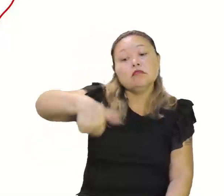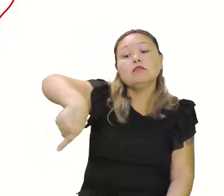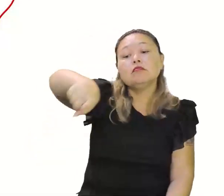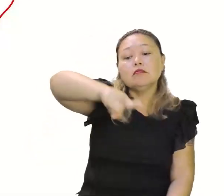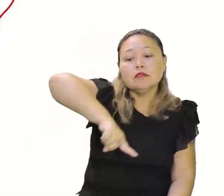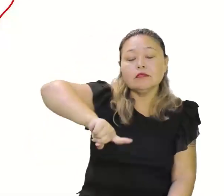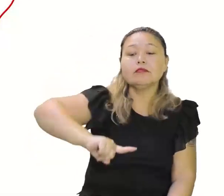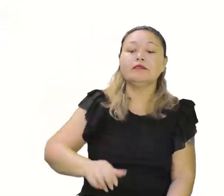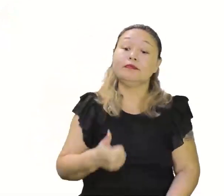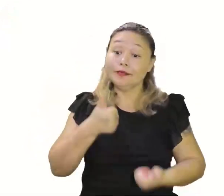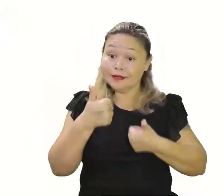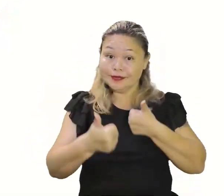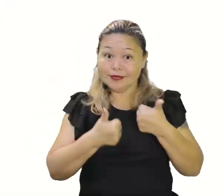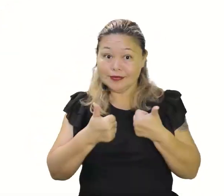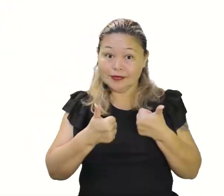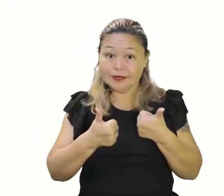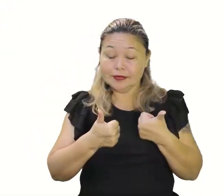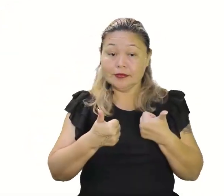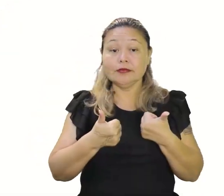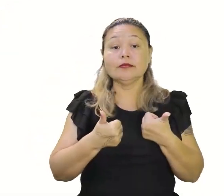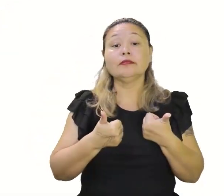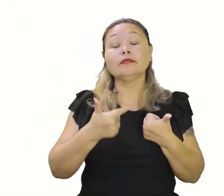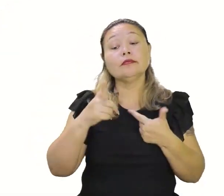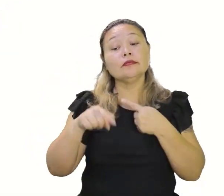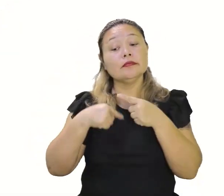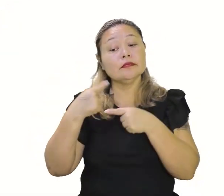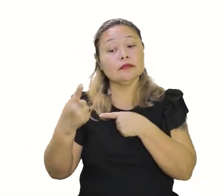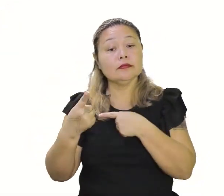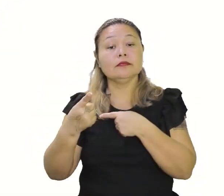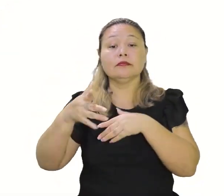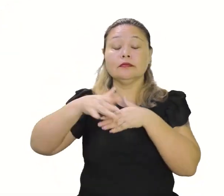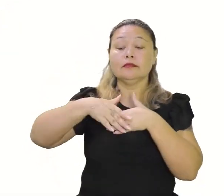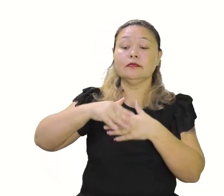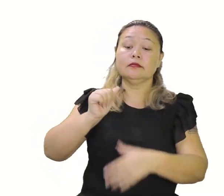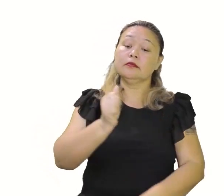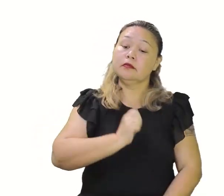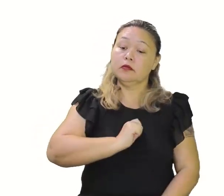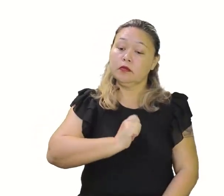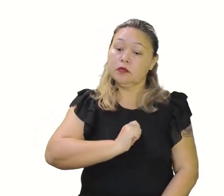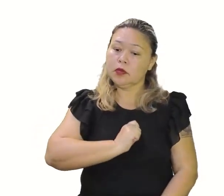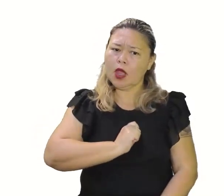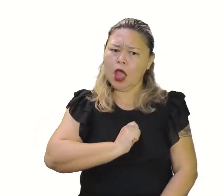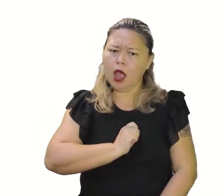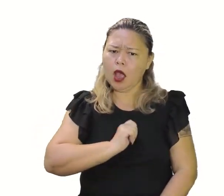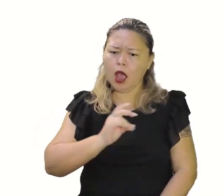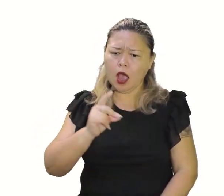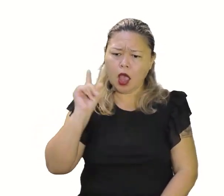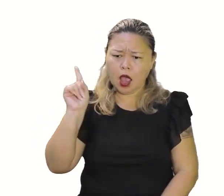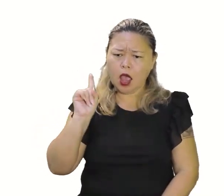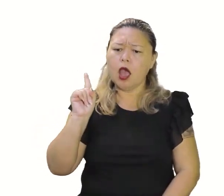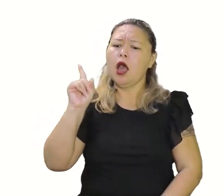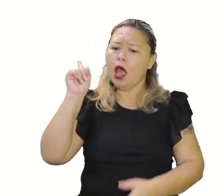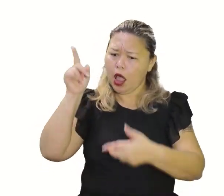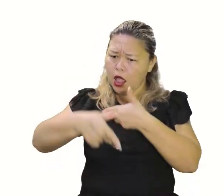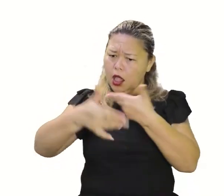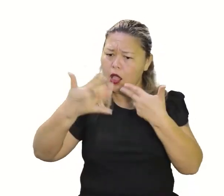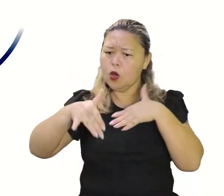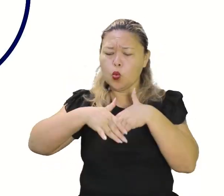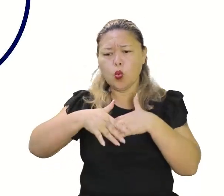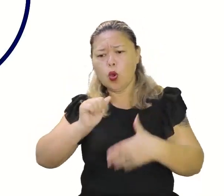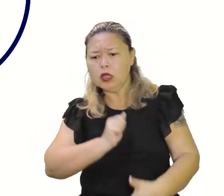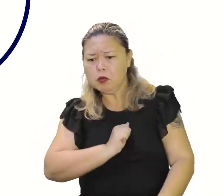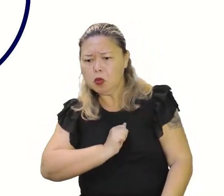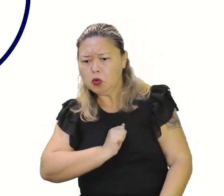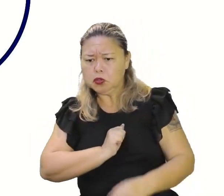beleza? Beleza. Então agora vamos de matemática antropológica. Ah, meu Deus, é etnomatemática ou é antropologia,